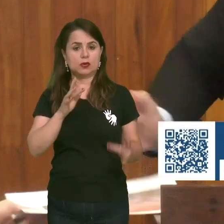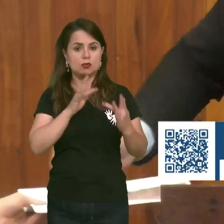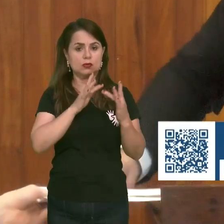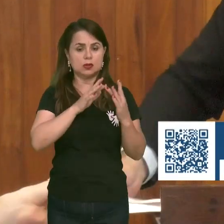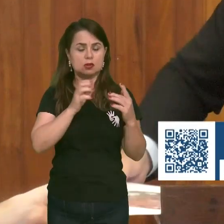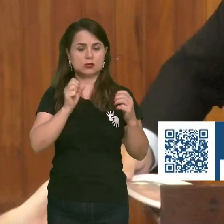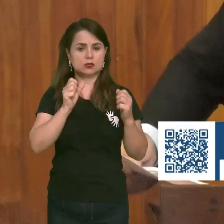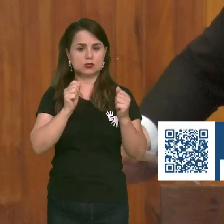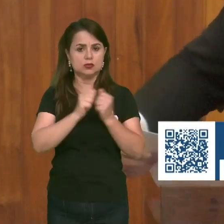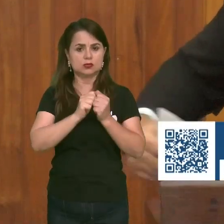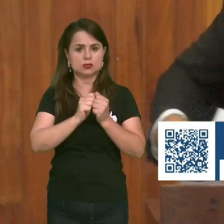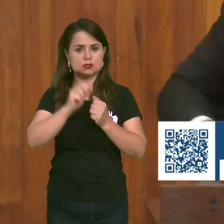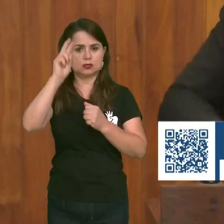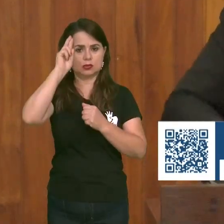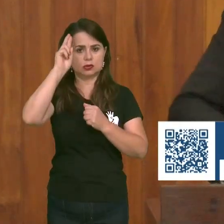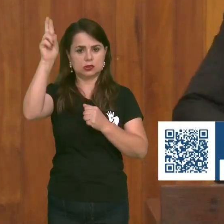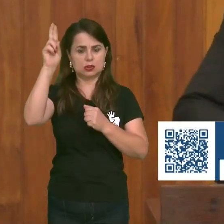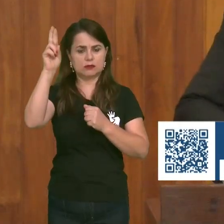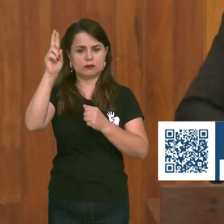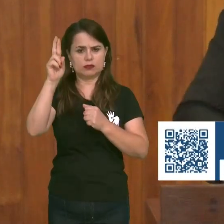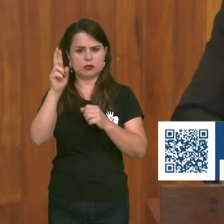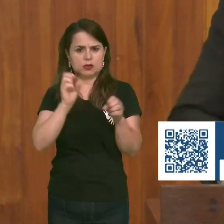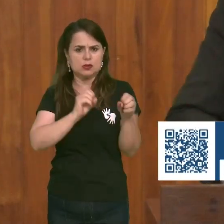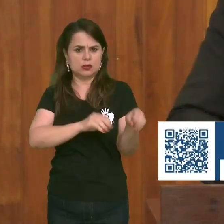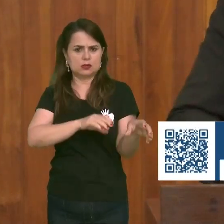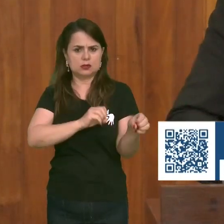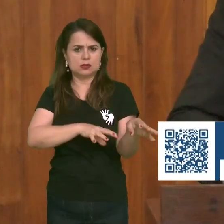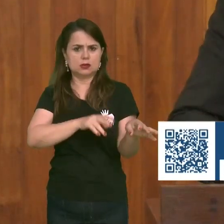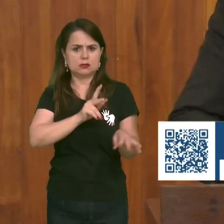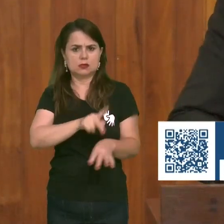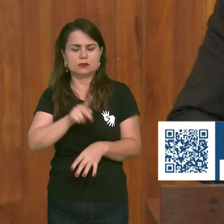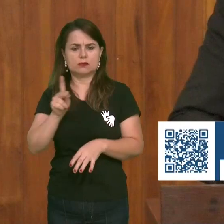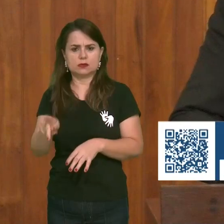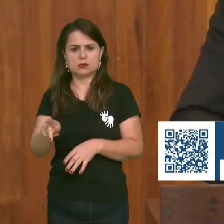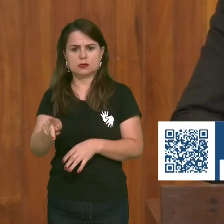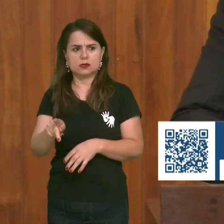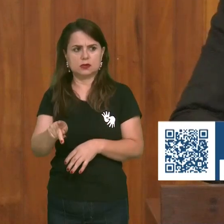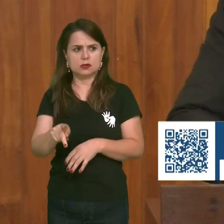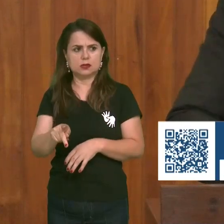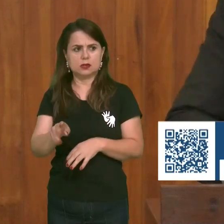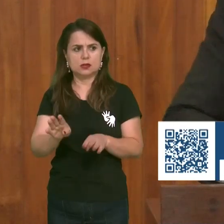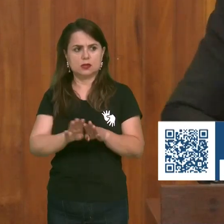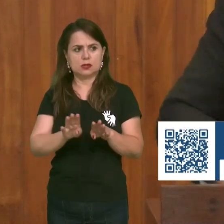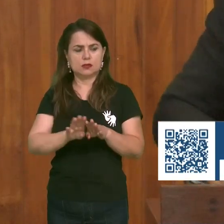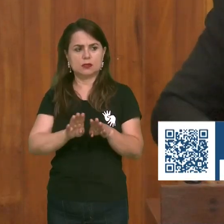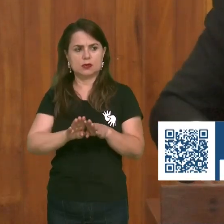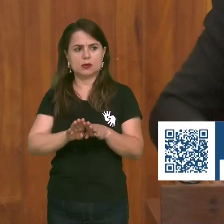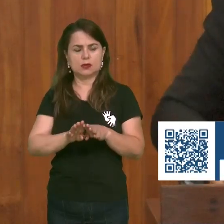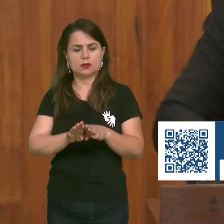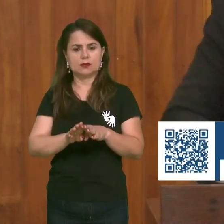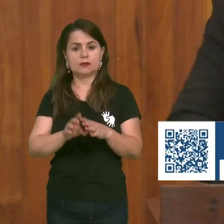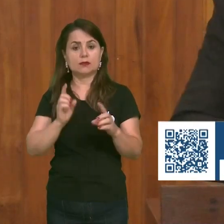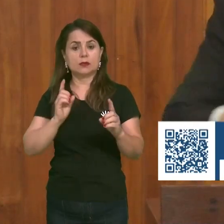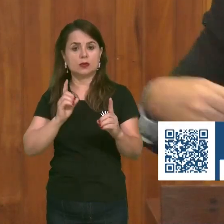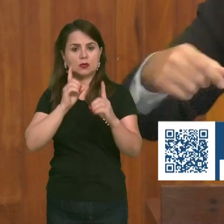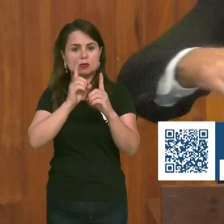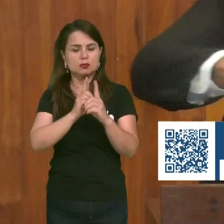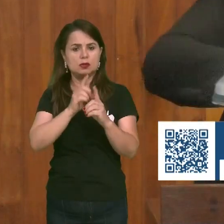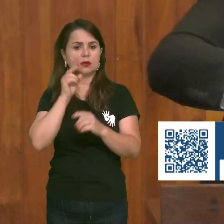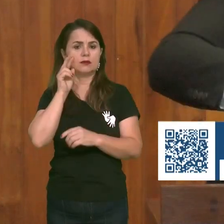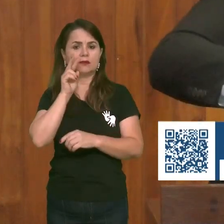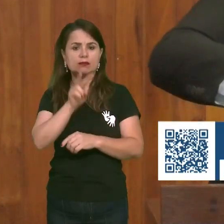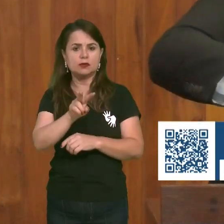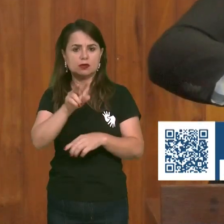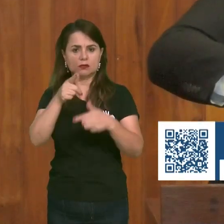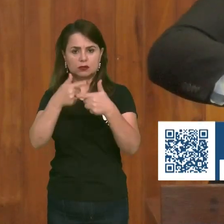o chefe de instrução instrutor e me deparei com algumas situações ali